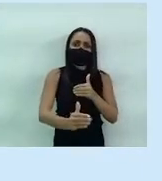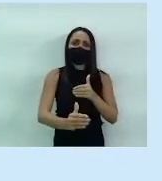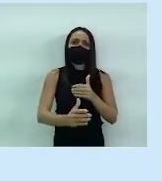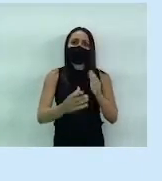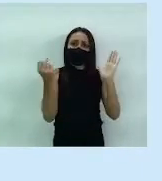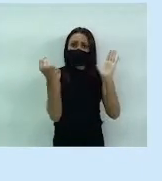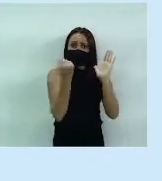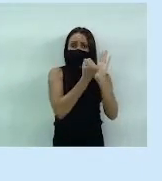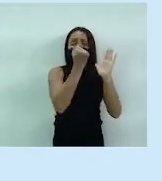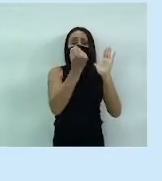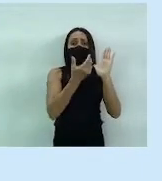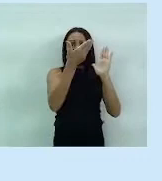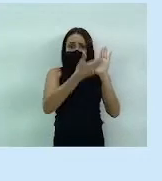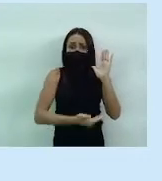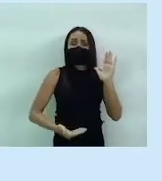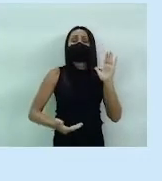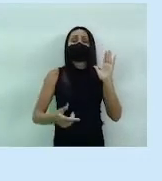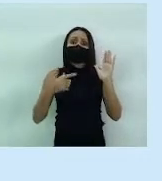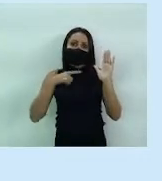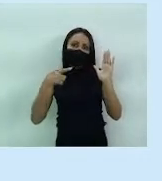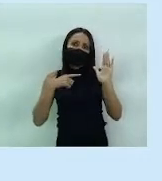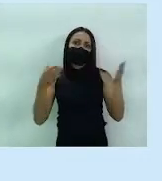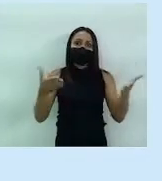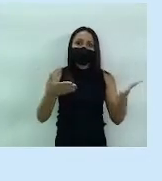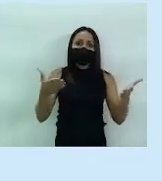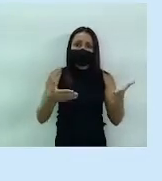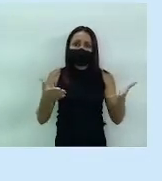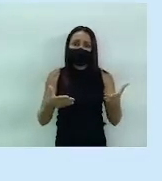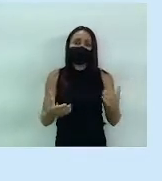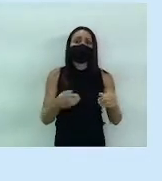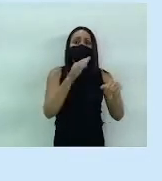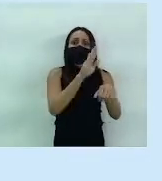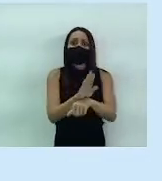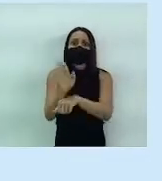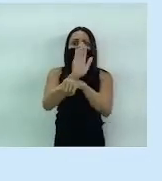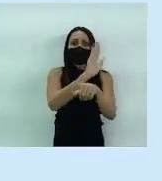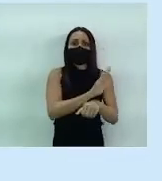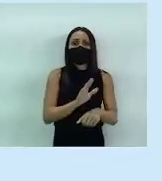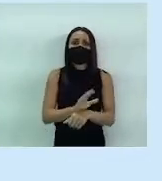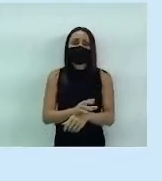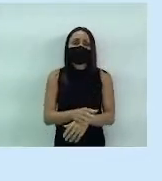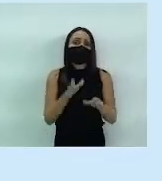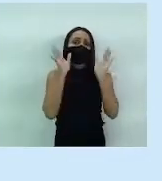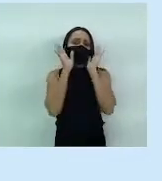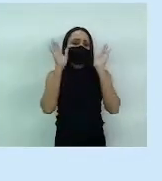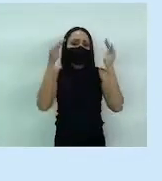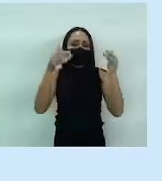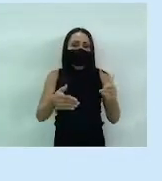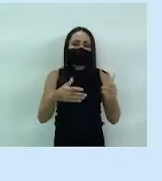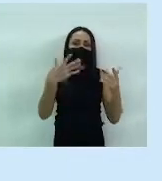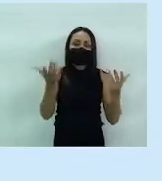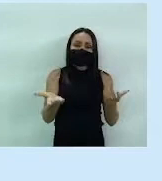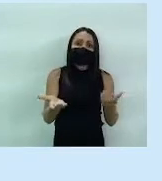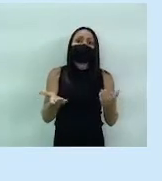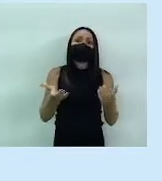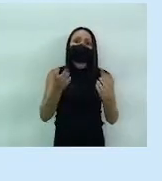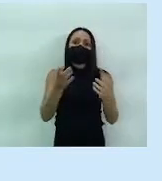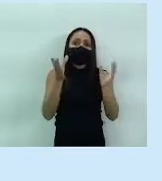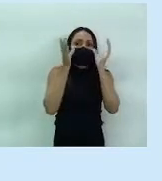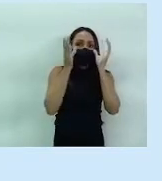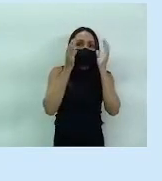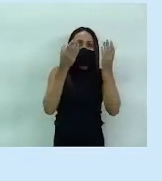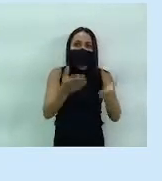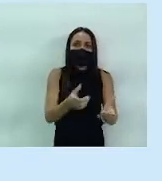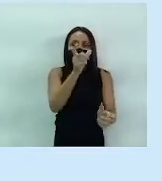marco legal, a gente tem agora um cuidado, um olhar e uma legislação que zela por esses indivíduos que